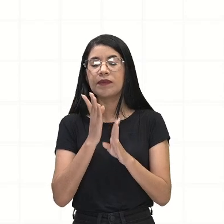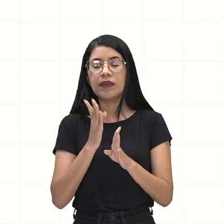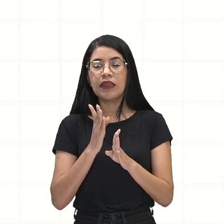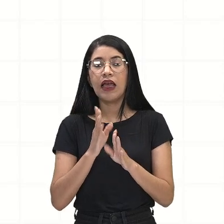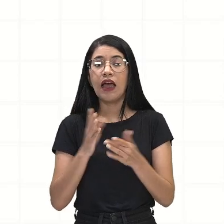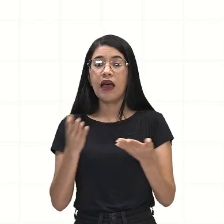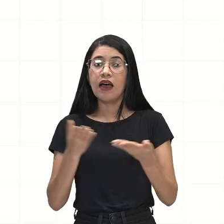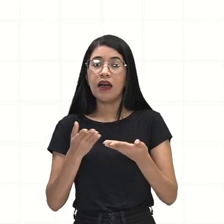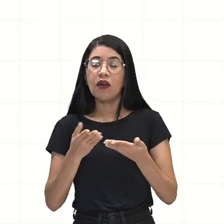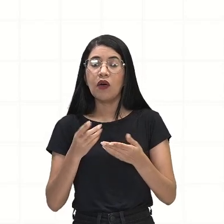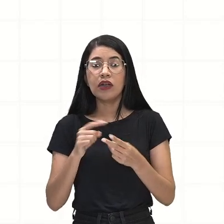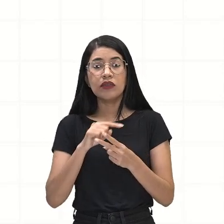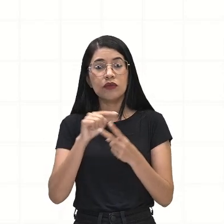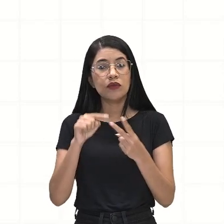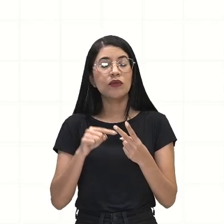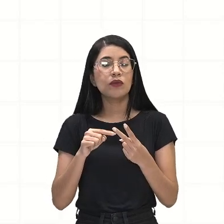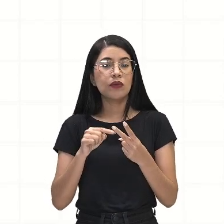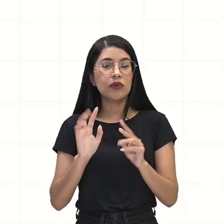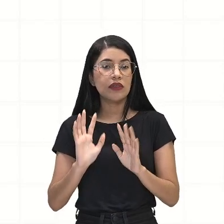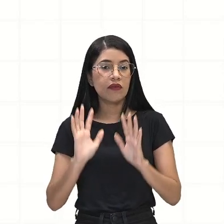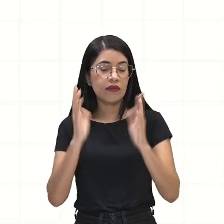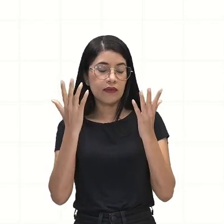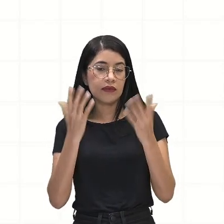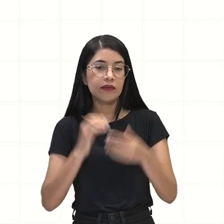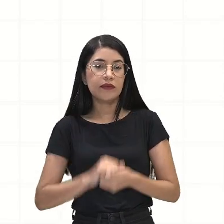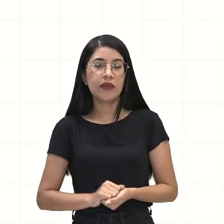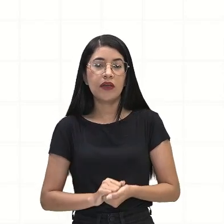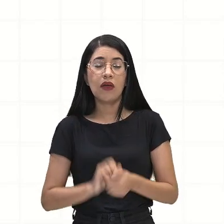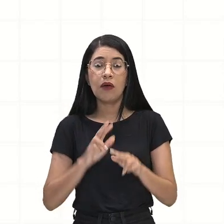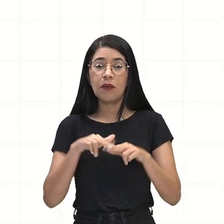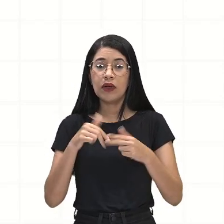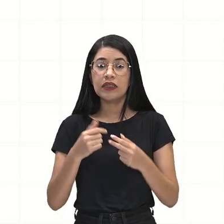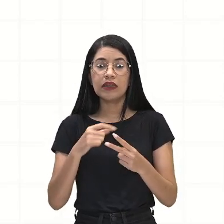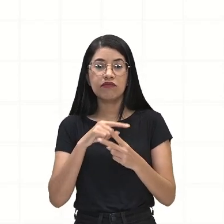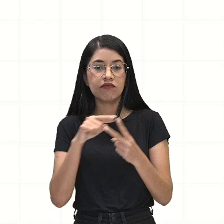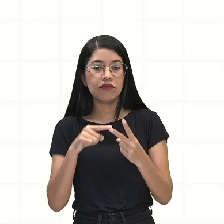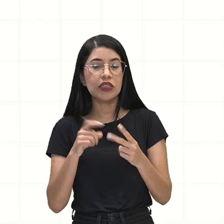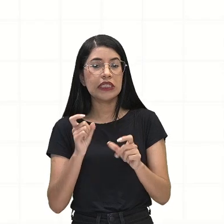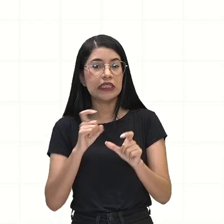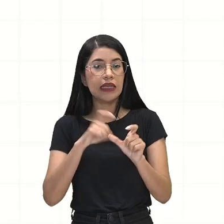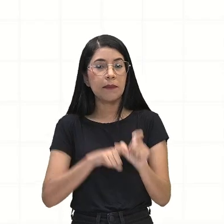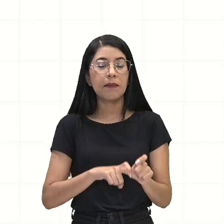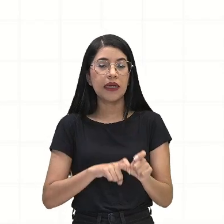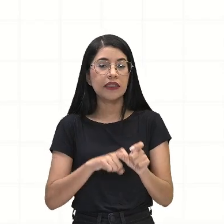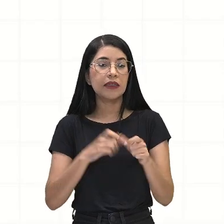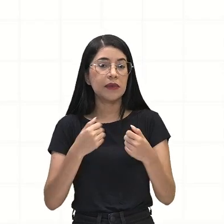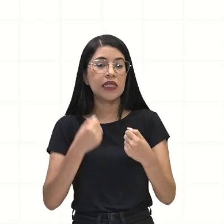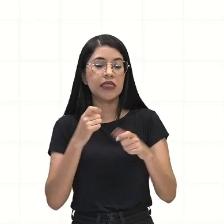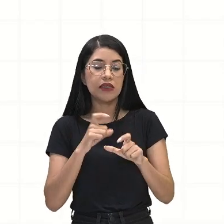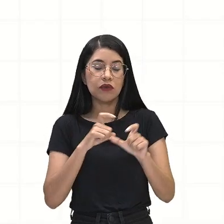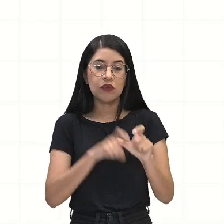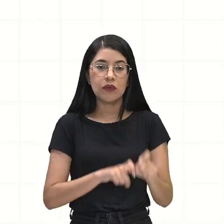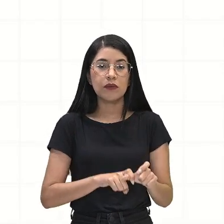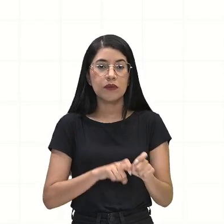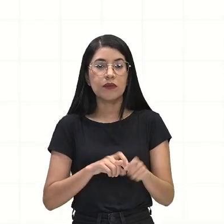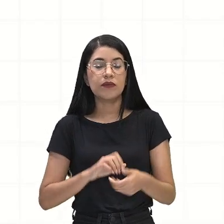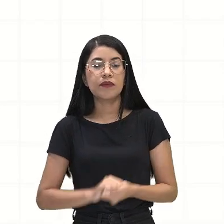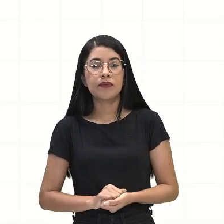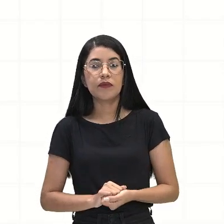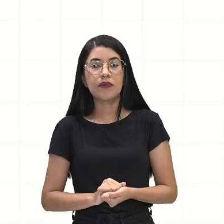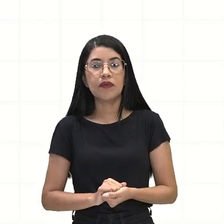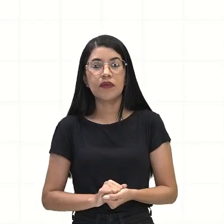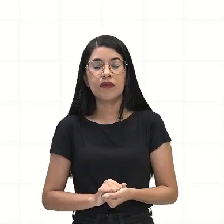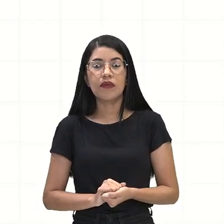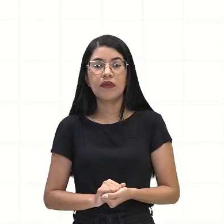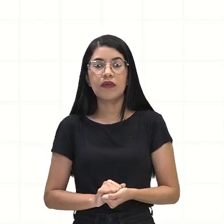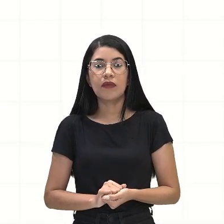ver mais de um evento, por isso que a gente tem aí eventos dependentes. Aí a gente está falando aqui, ó, 2 eventos, eles vão